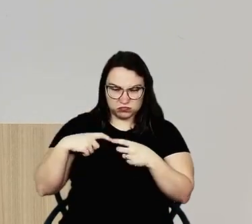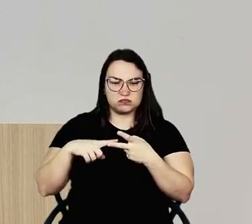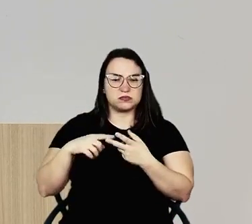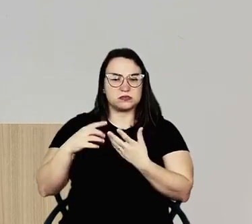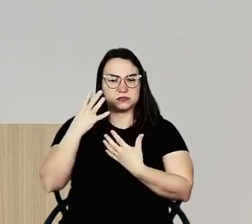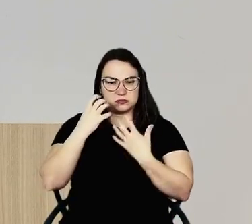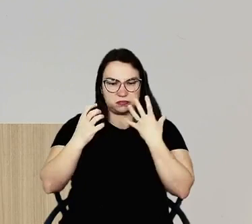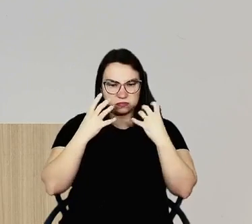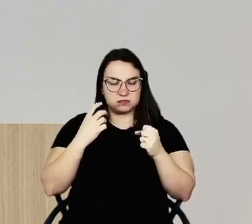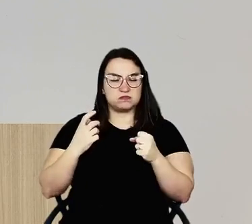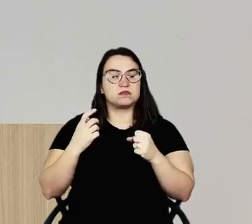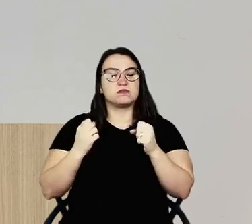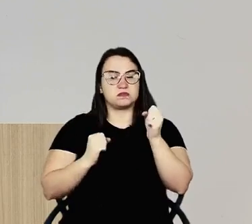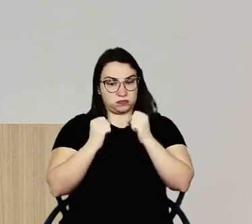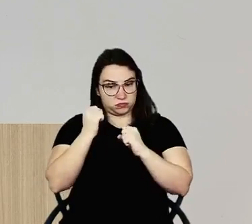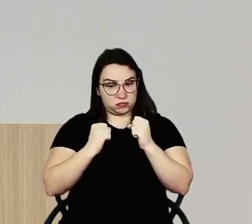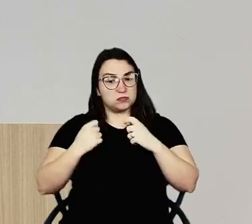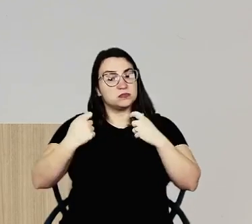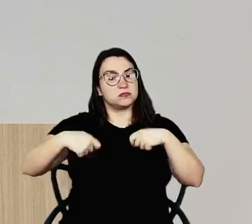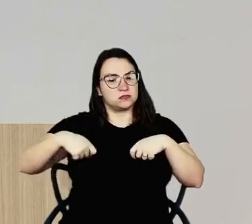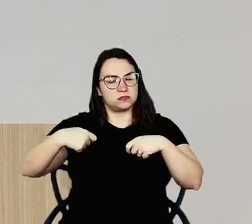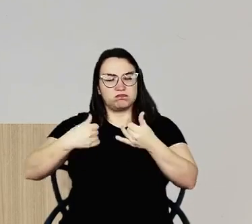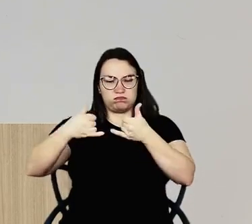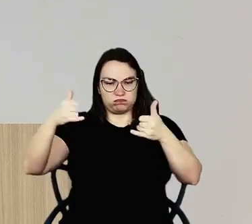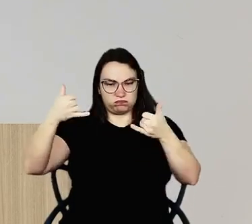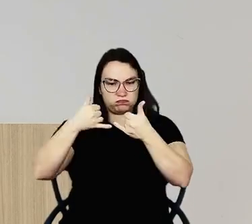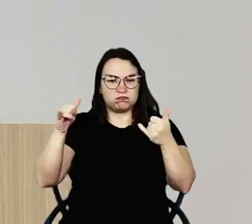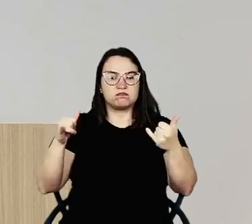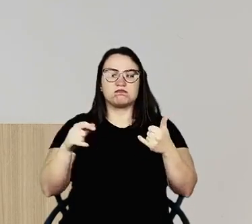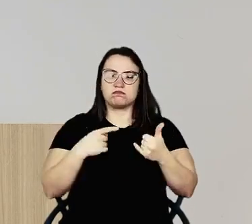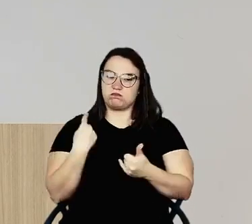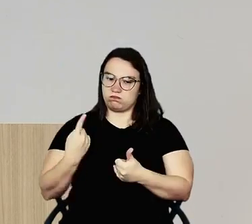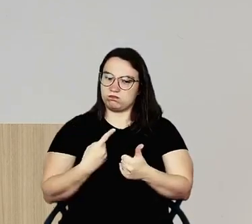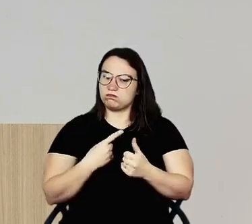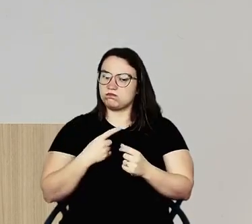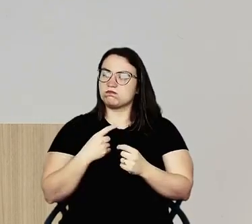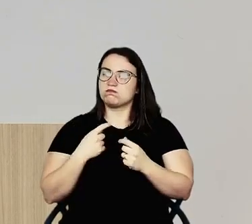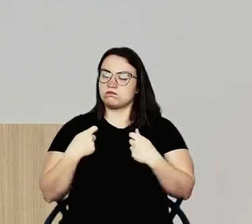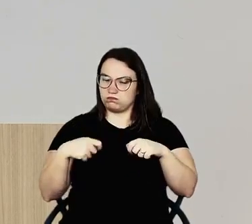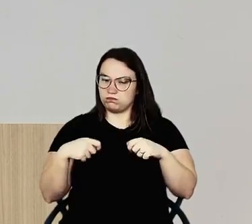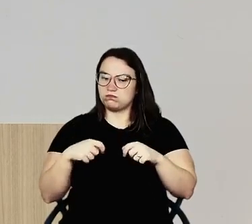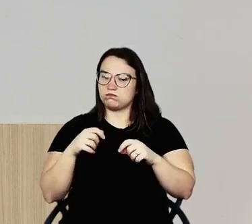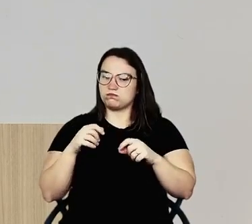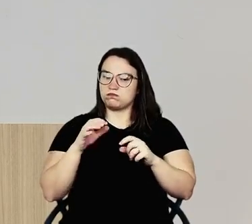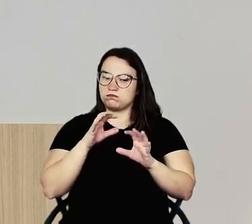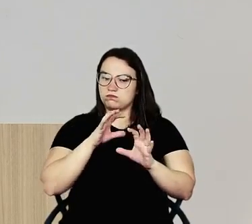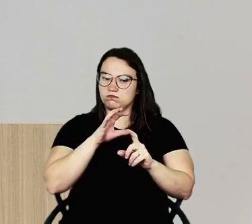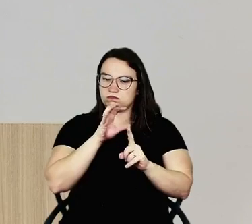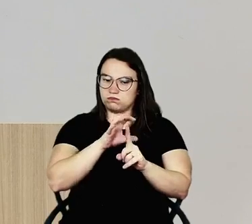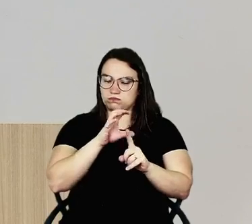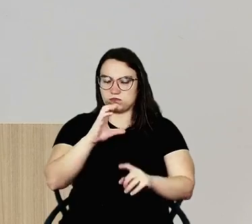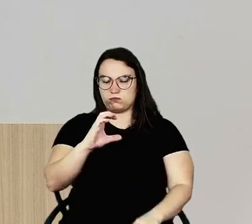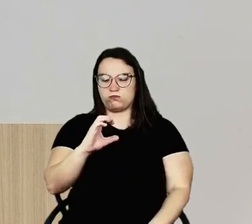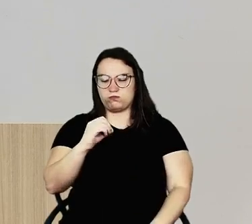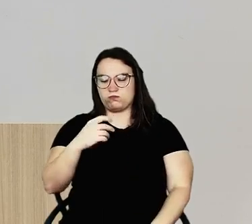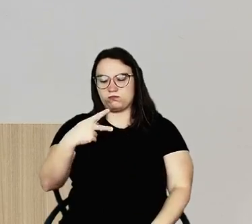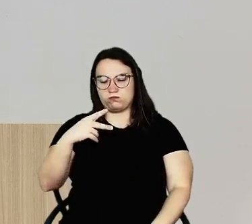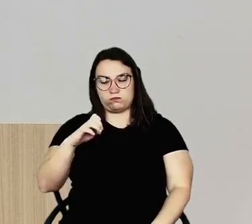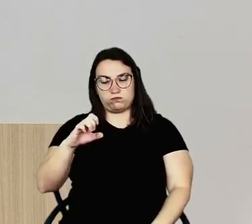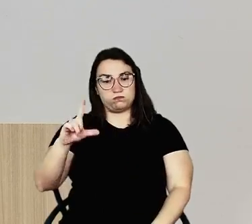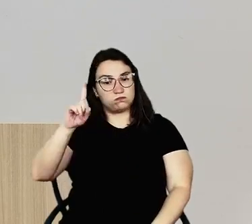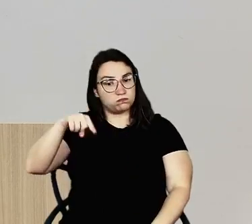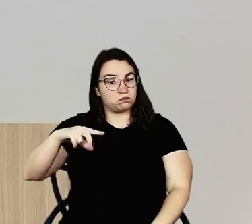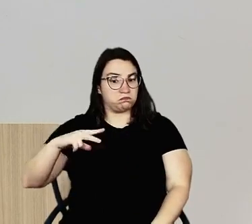indústria tem que ter sim eu acho que nós temos que provocar aí agora a Copel é é é privada né é